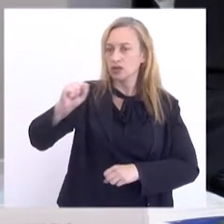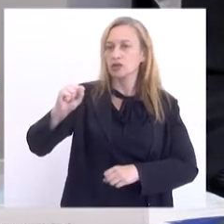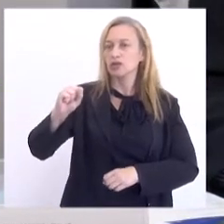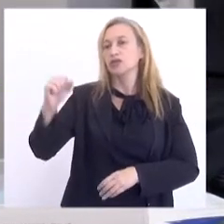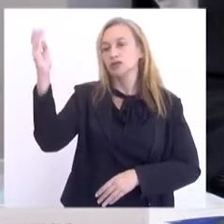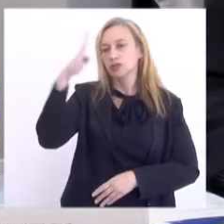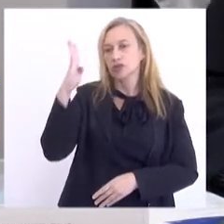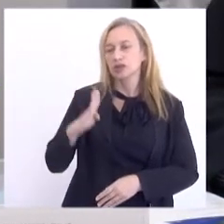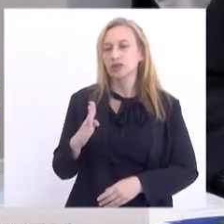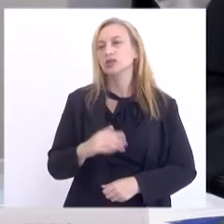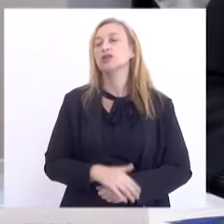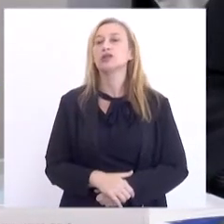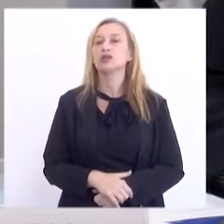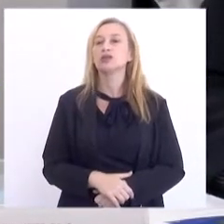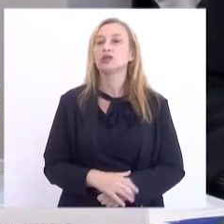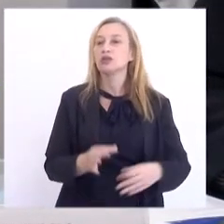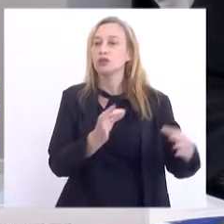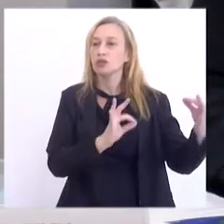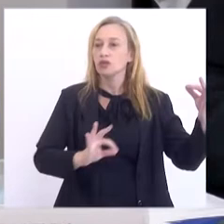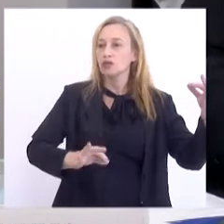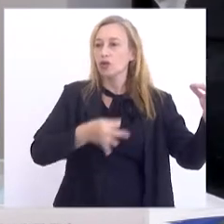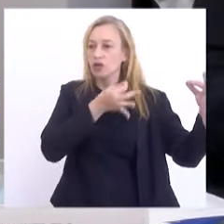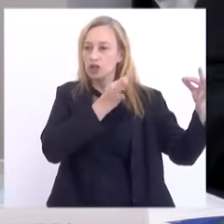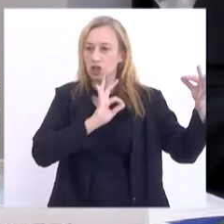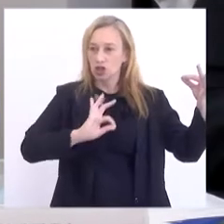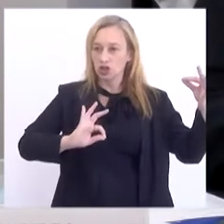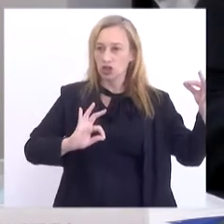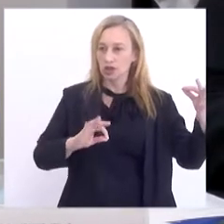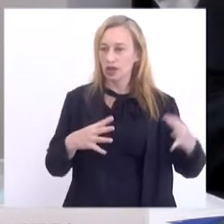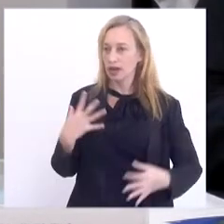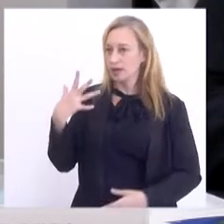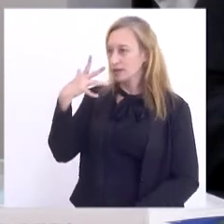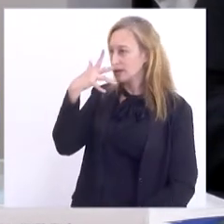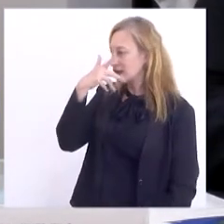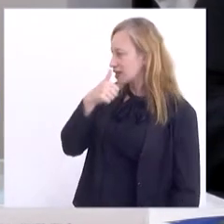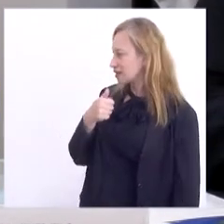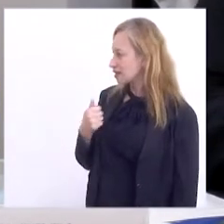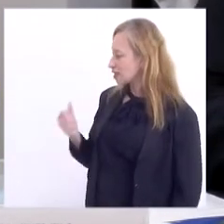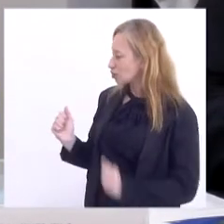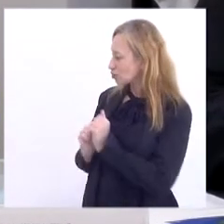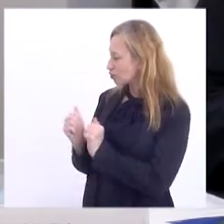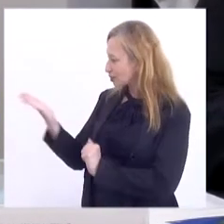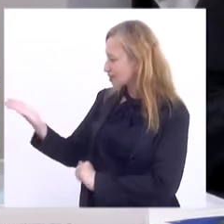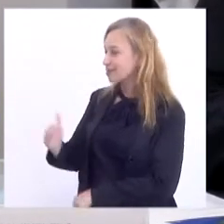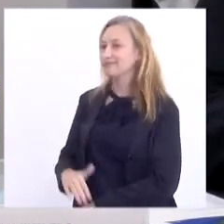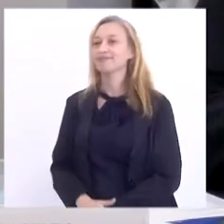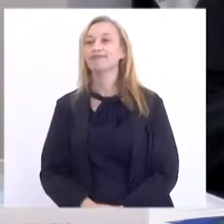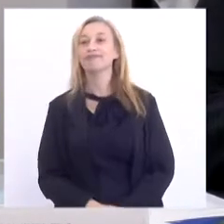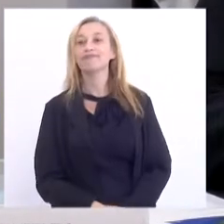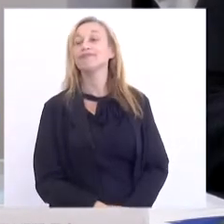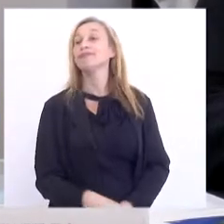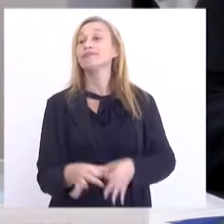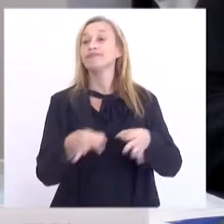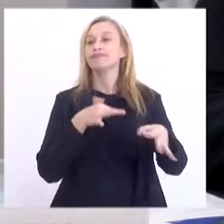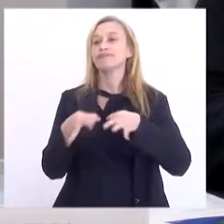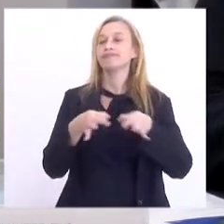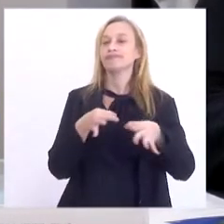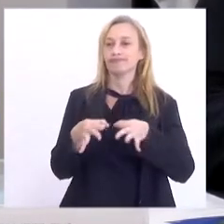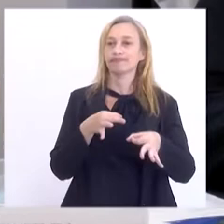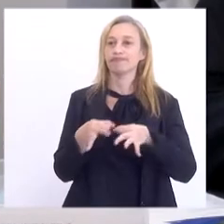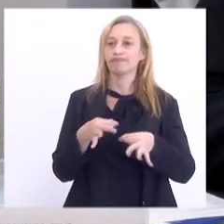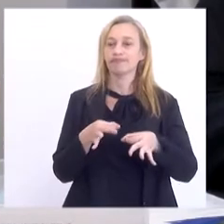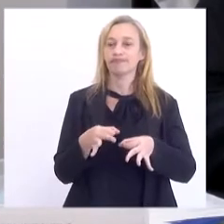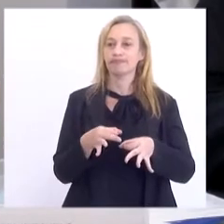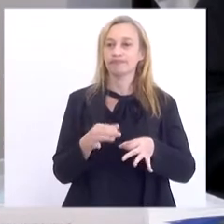aquilo violinista não violonista tá aí do seu lado né O que é planejar organizar